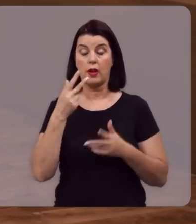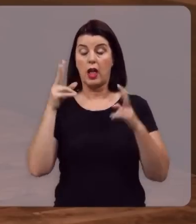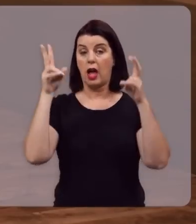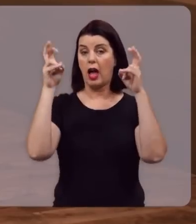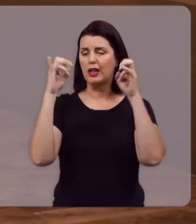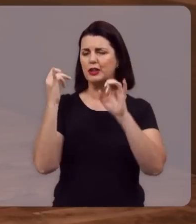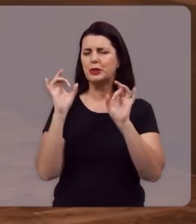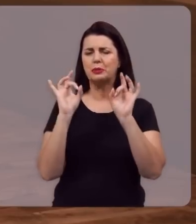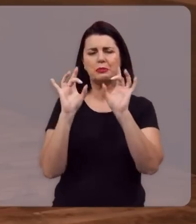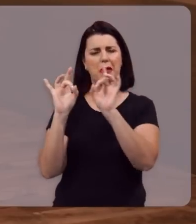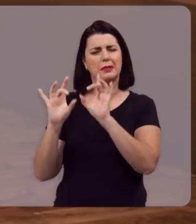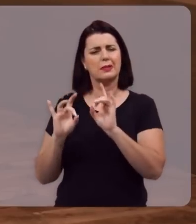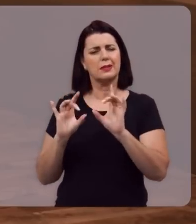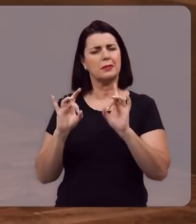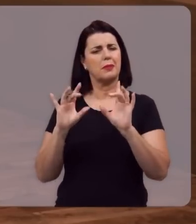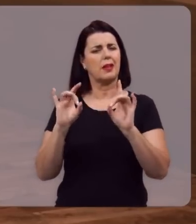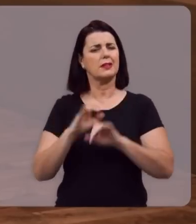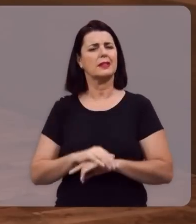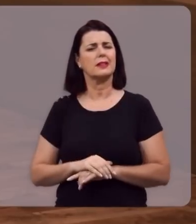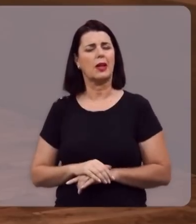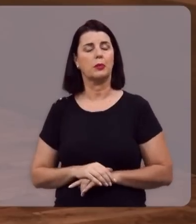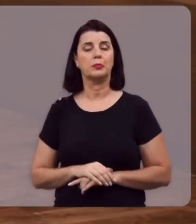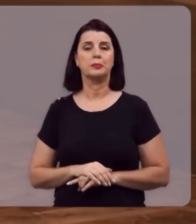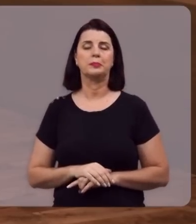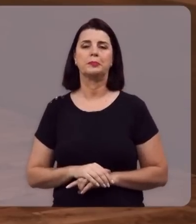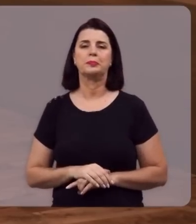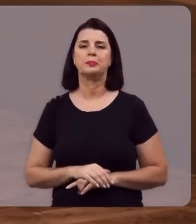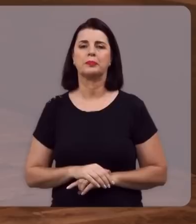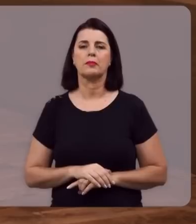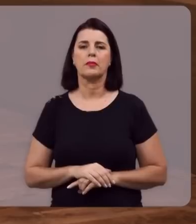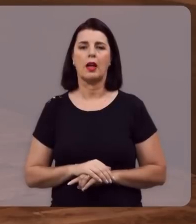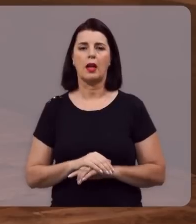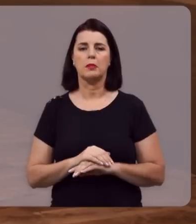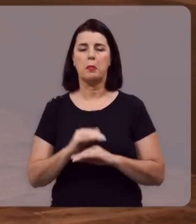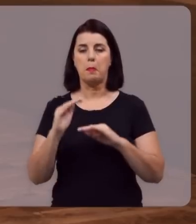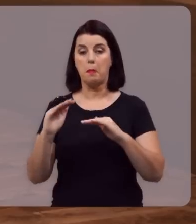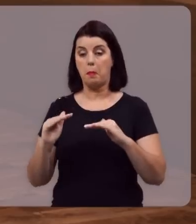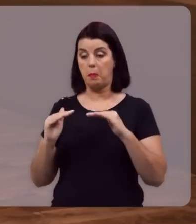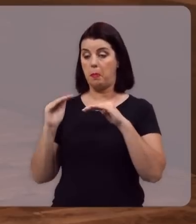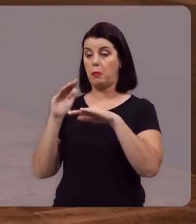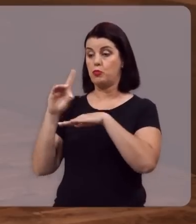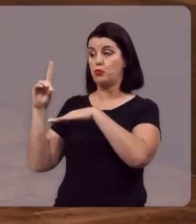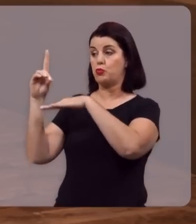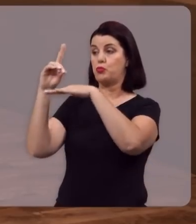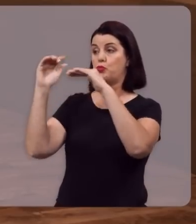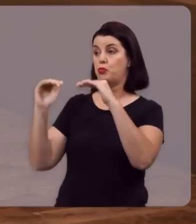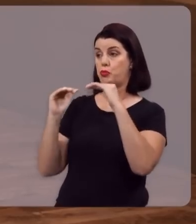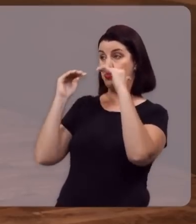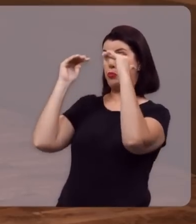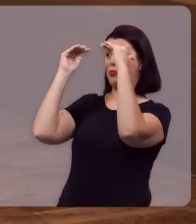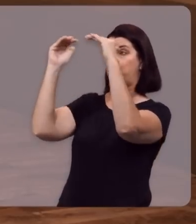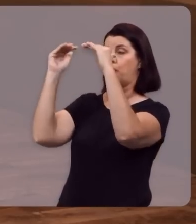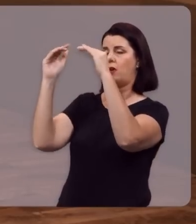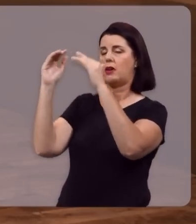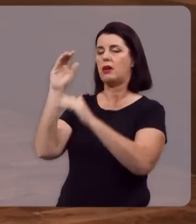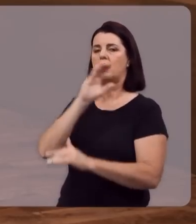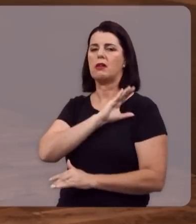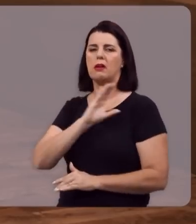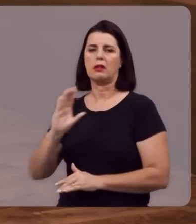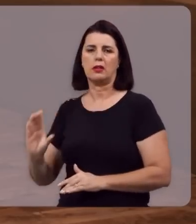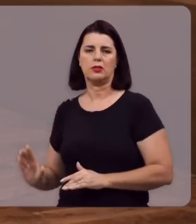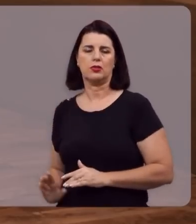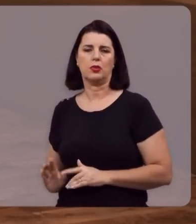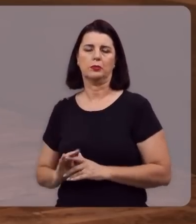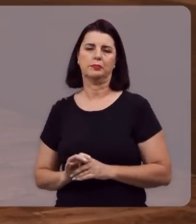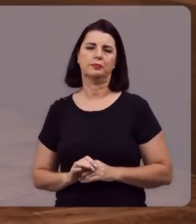tão empolgante, tão sublime, a suprema exaltação de Cristo.